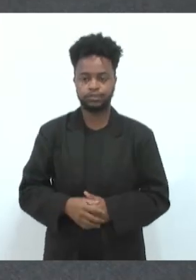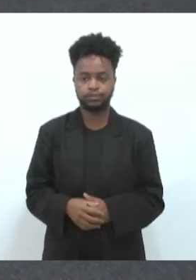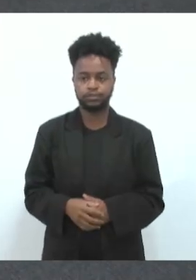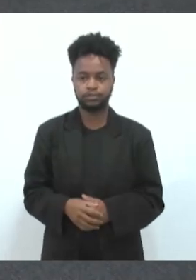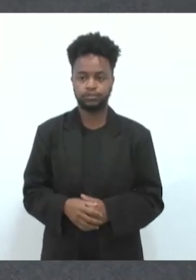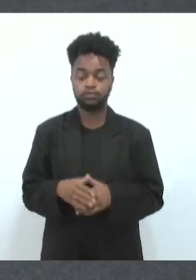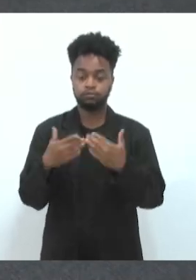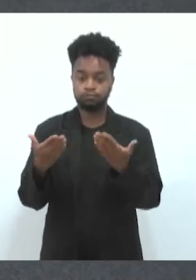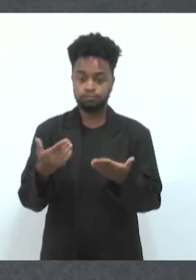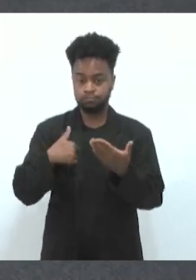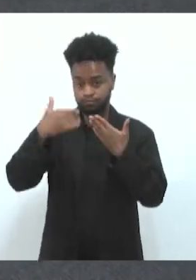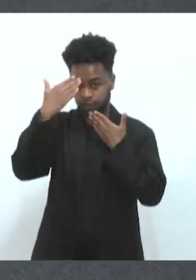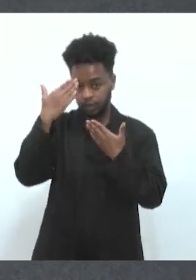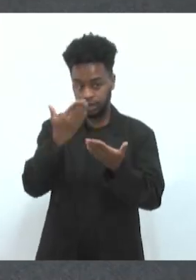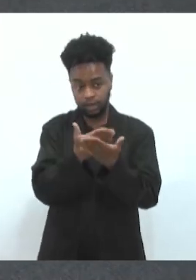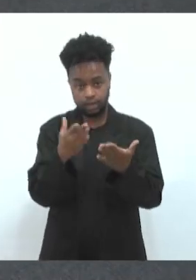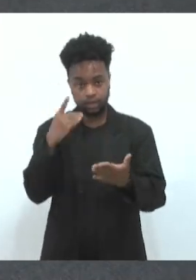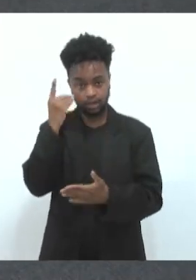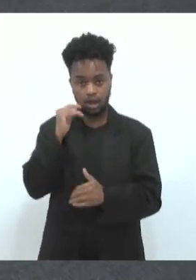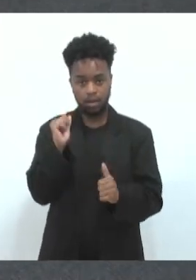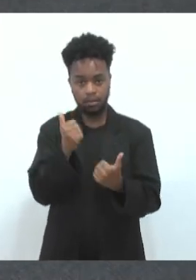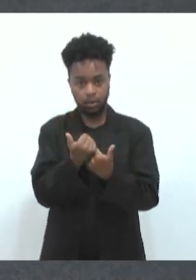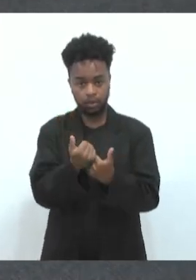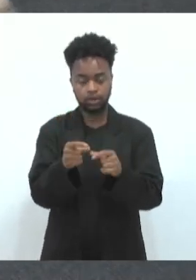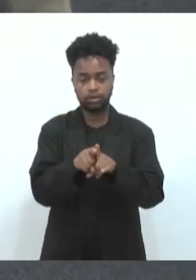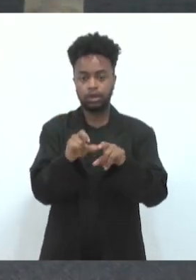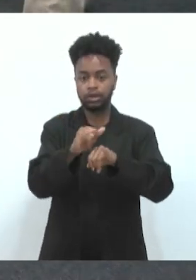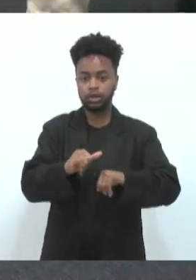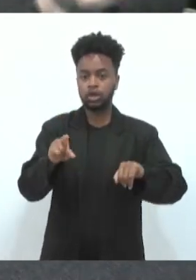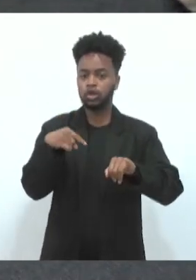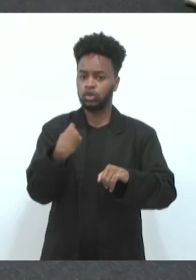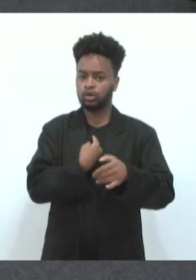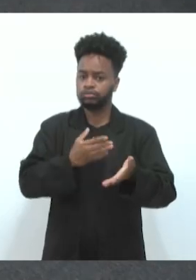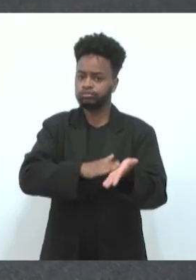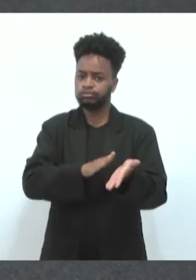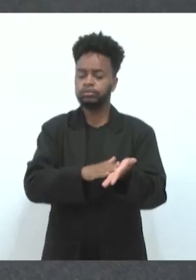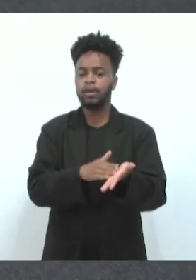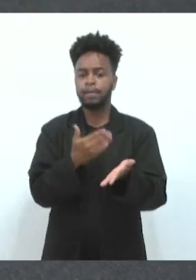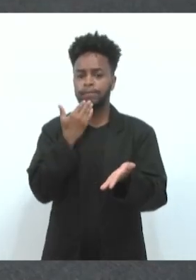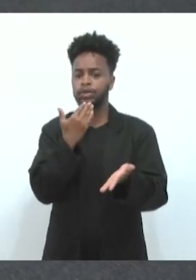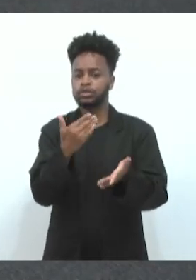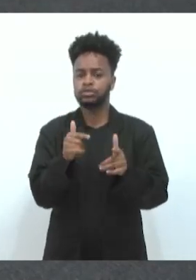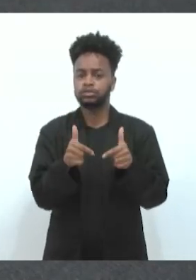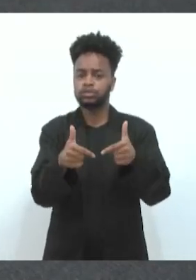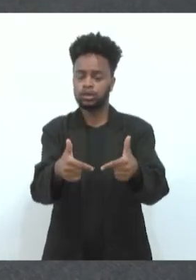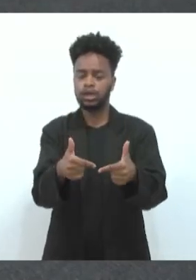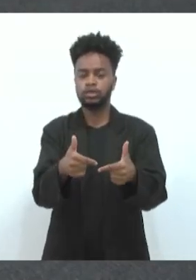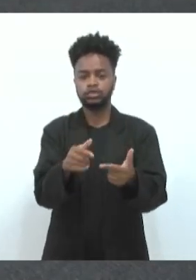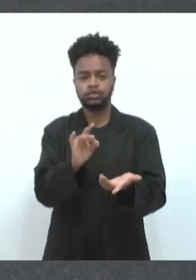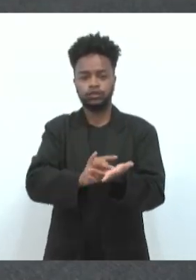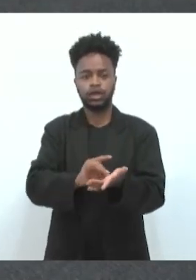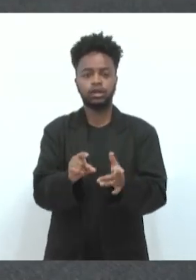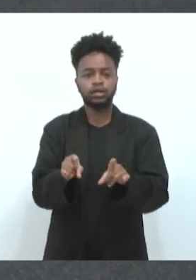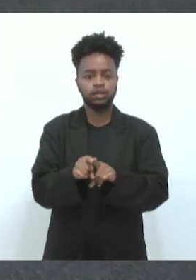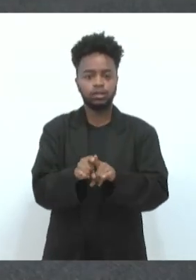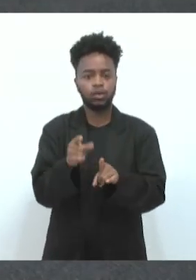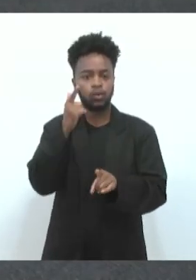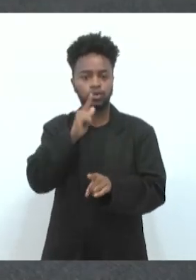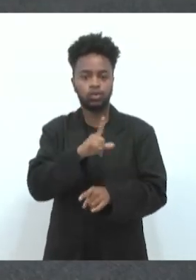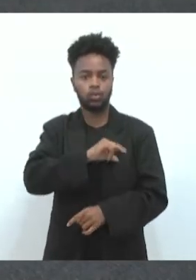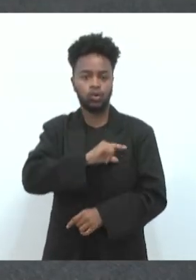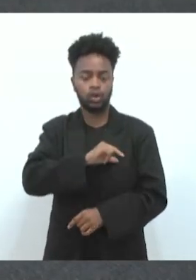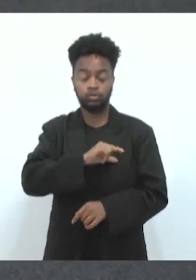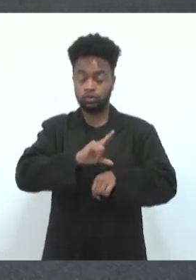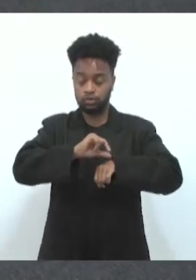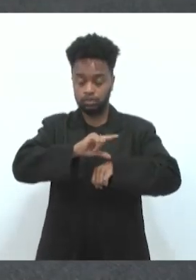Então, agradeço o apoio dos deputados e digo, a gente vai cobrar muito para que essa medida saia do papel e haja migração de carga